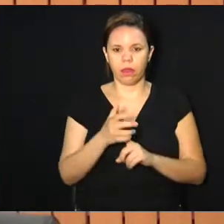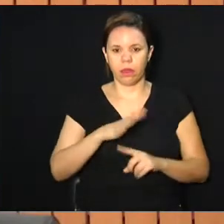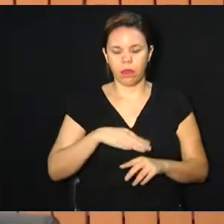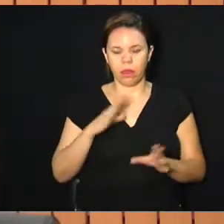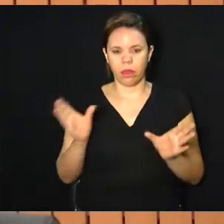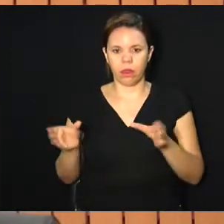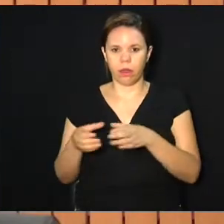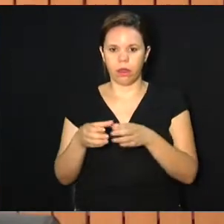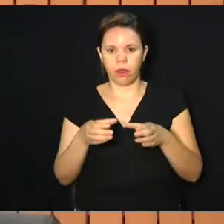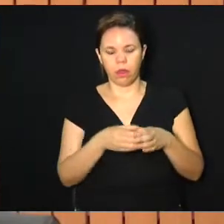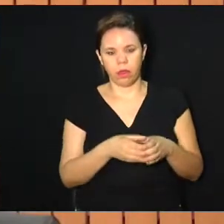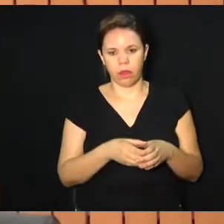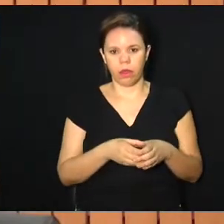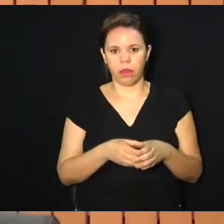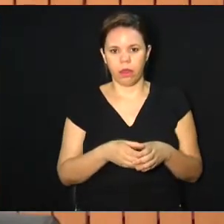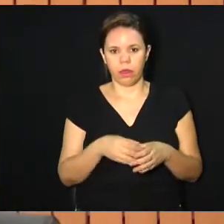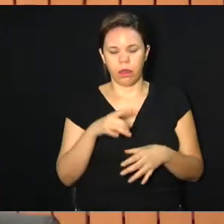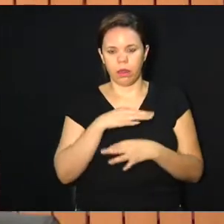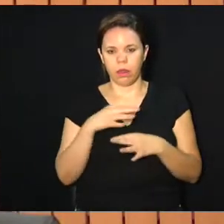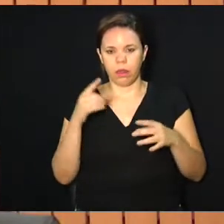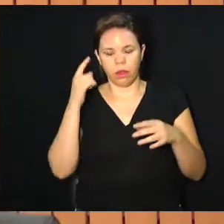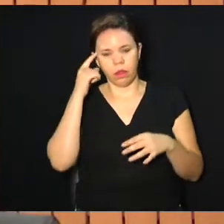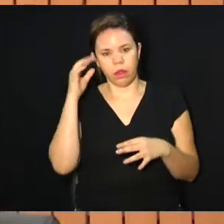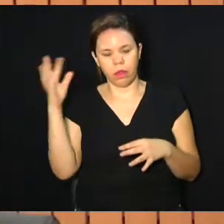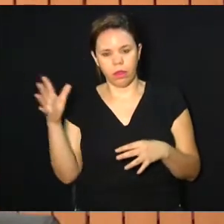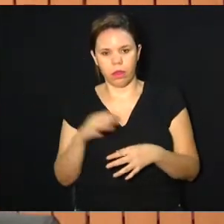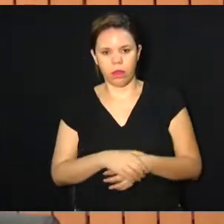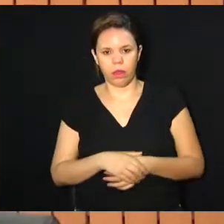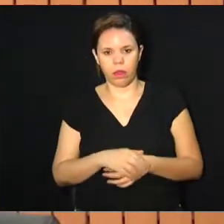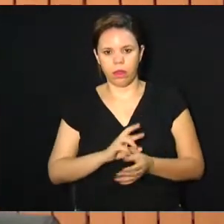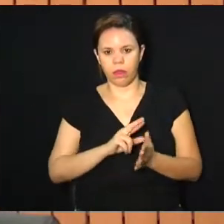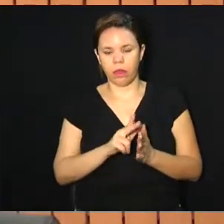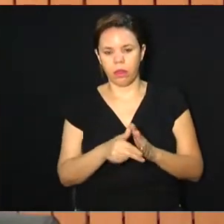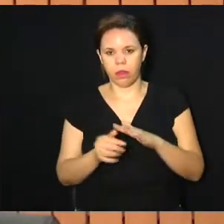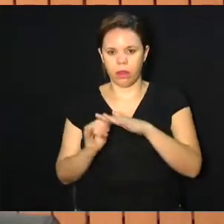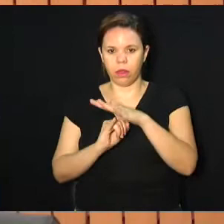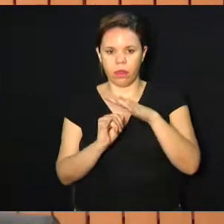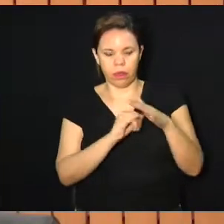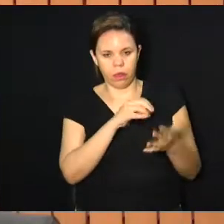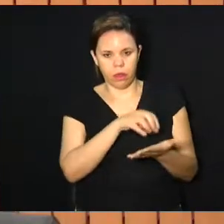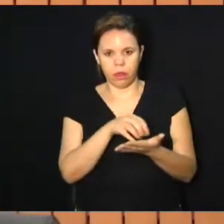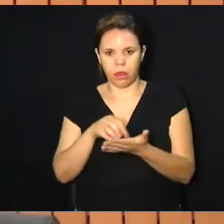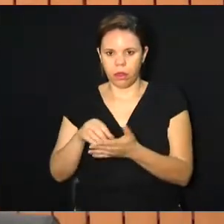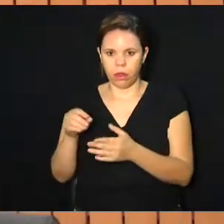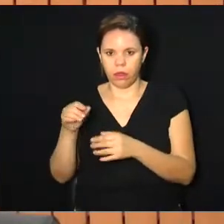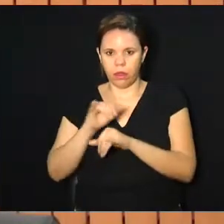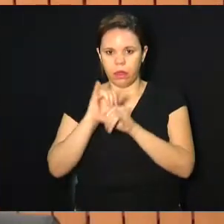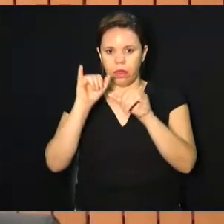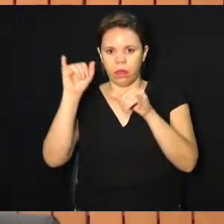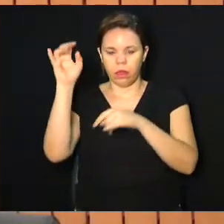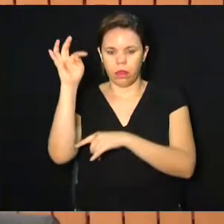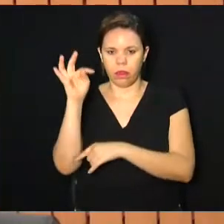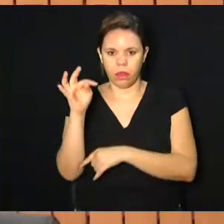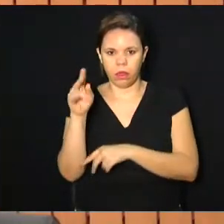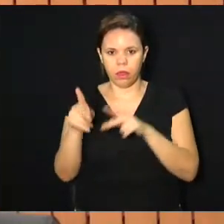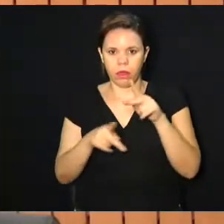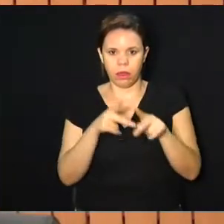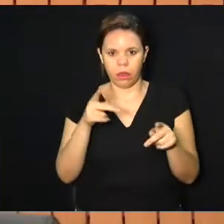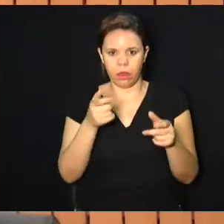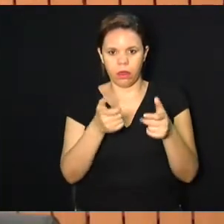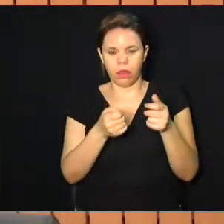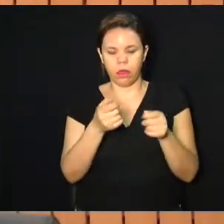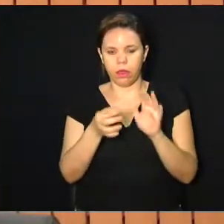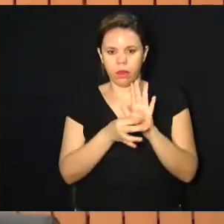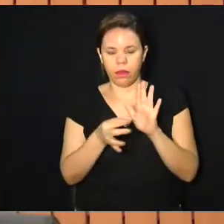IDEC, com a Cidade dos Sonhos, com a Rede Nacional São Paulo. A gente fez campanhas nos terminais, fomos com painéis para a galera opinar em algumas questões que a gente